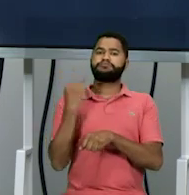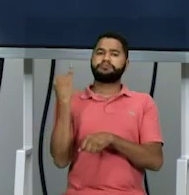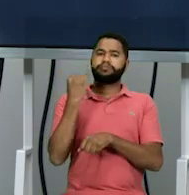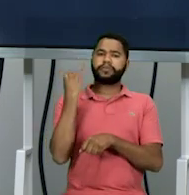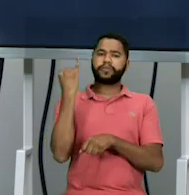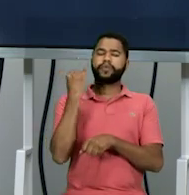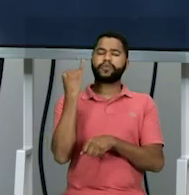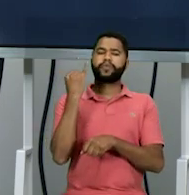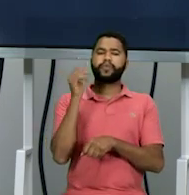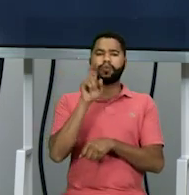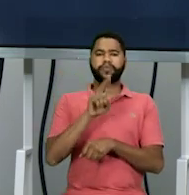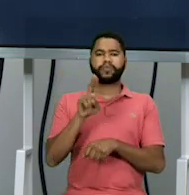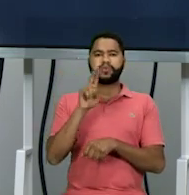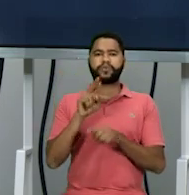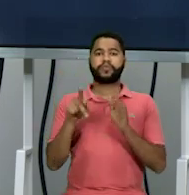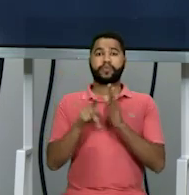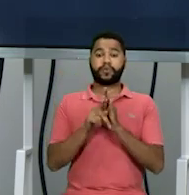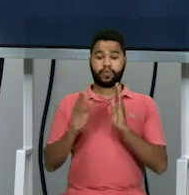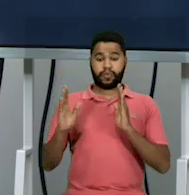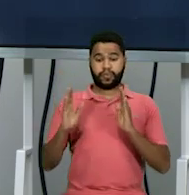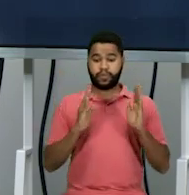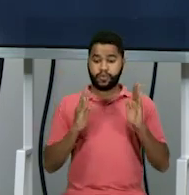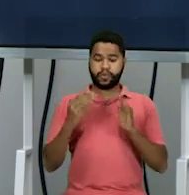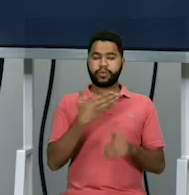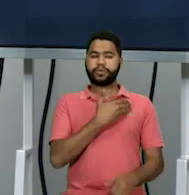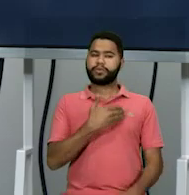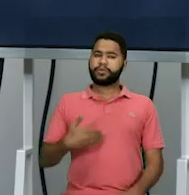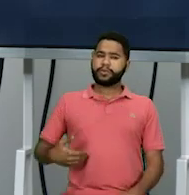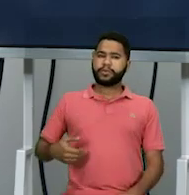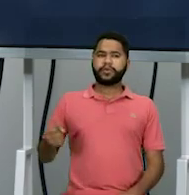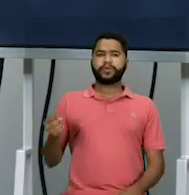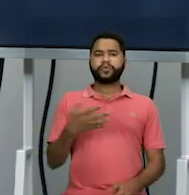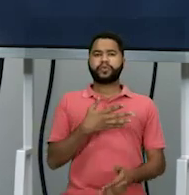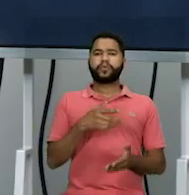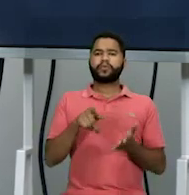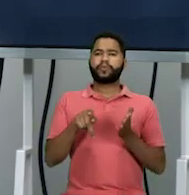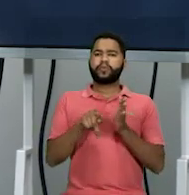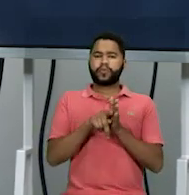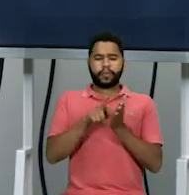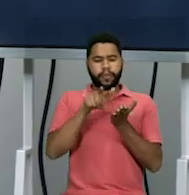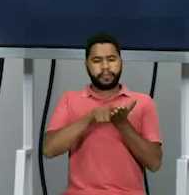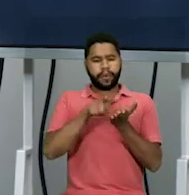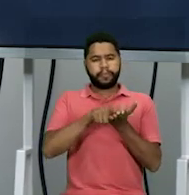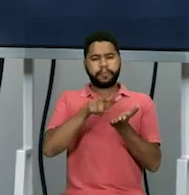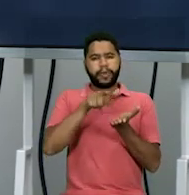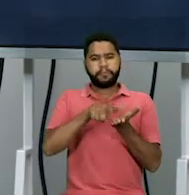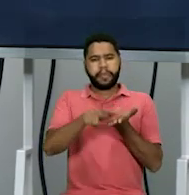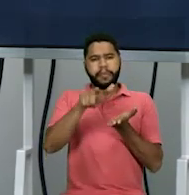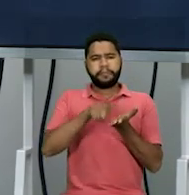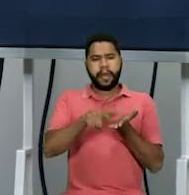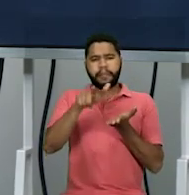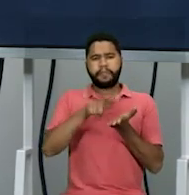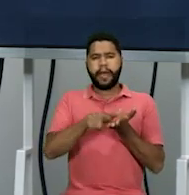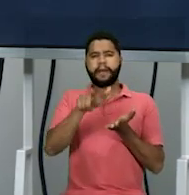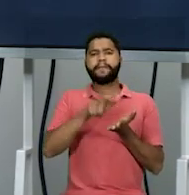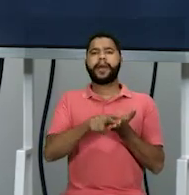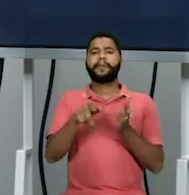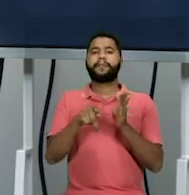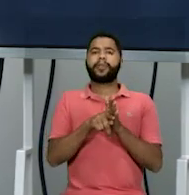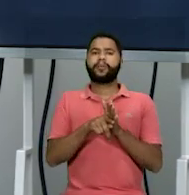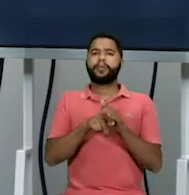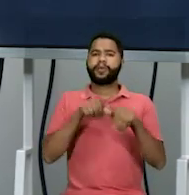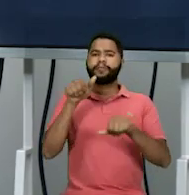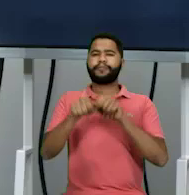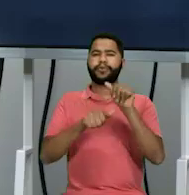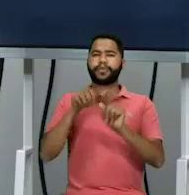utilizada por Vargas durante o Estado Novo. Ele vai criar cartilhas como forma de entrar e moldar a mentalidade dessas pessoas,